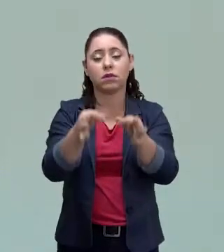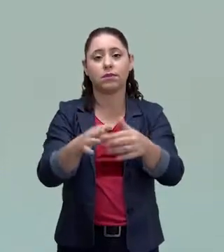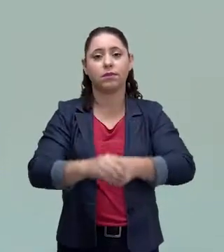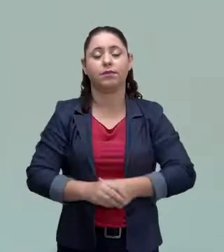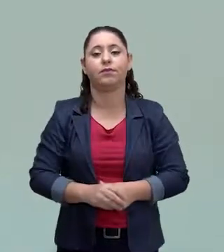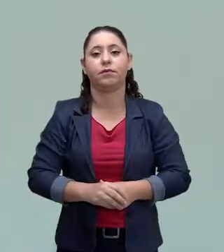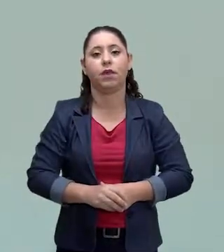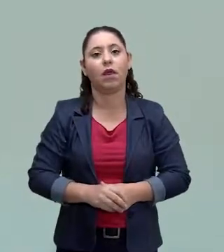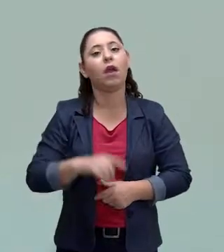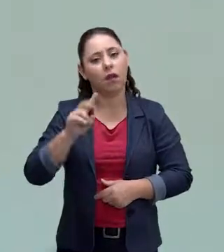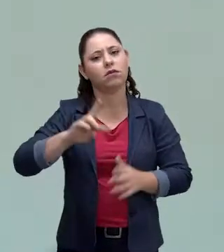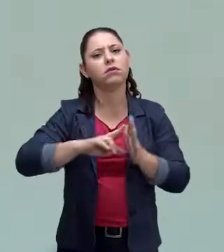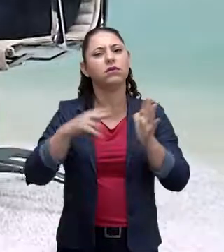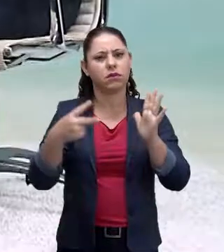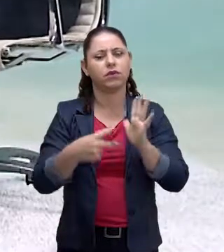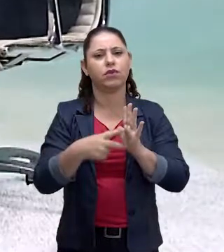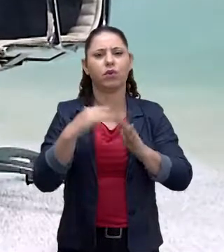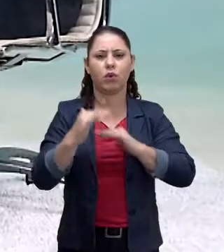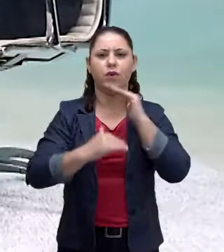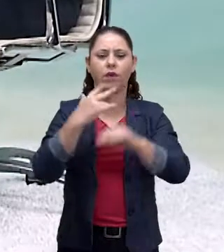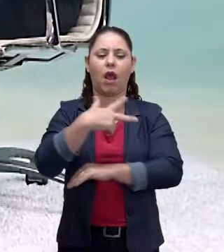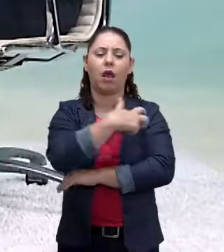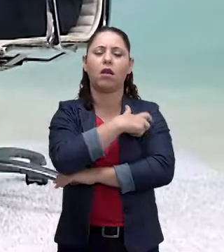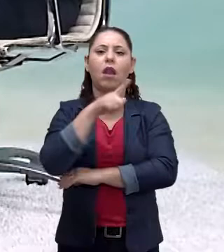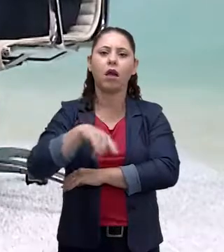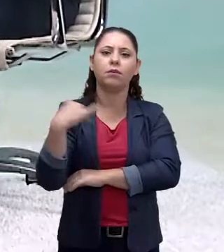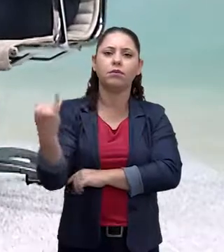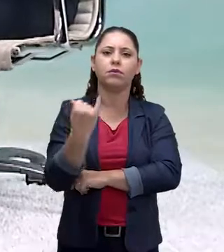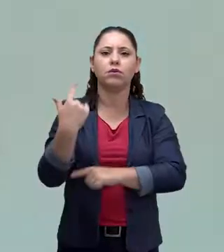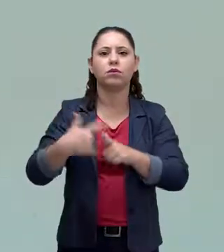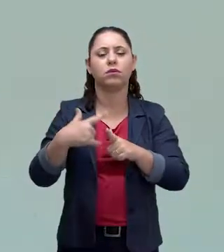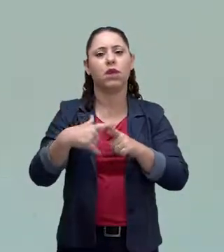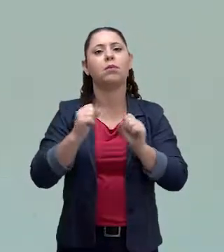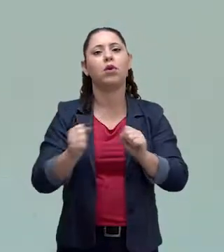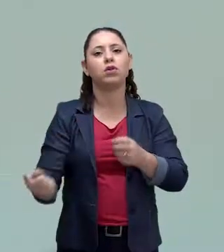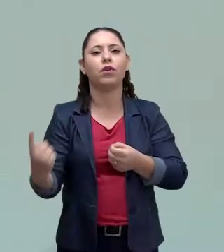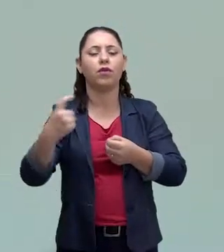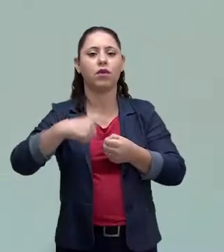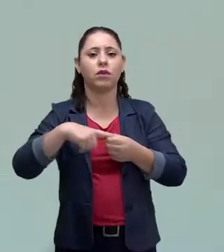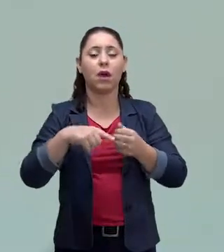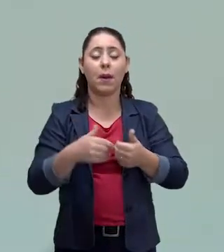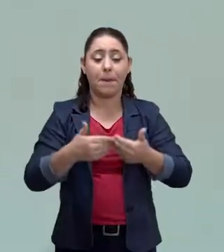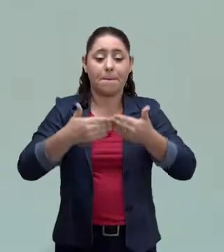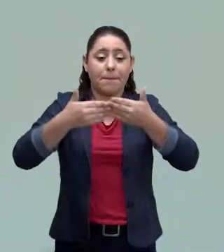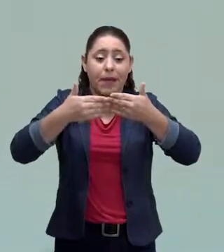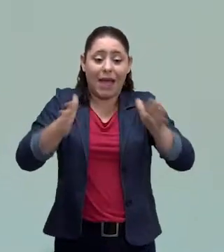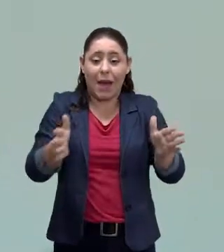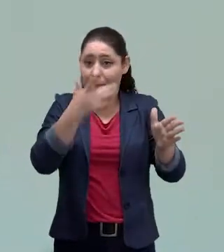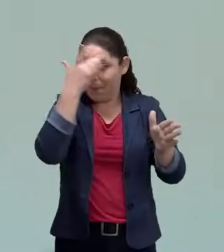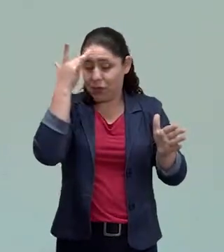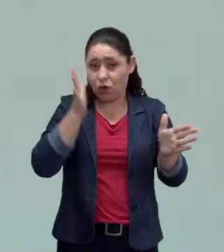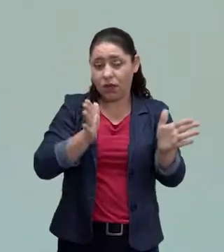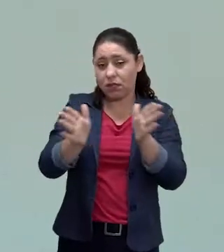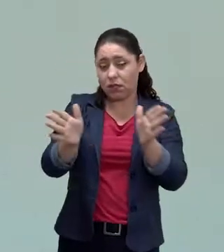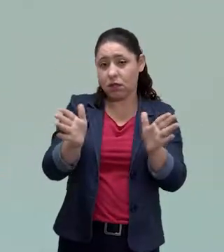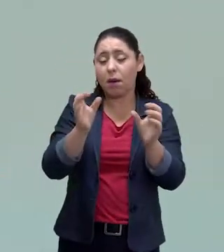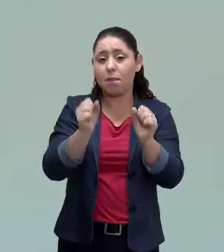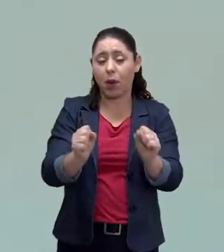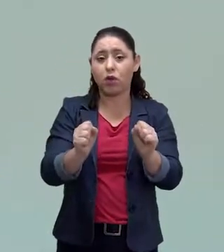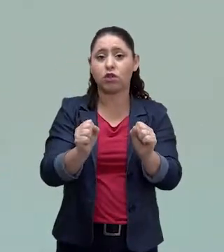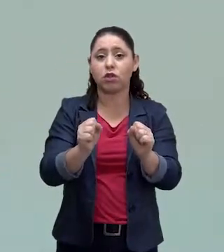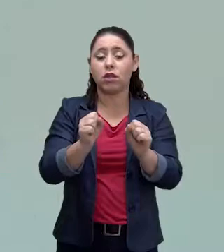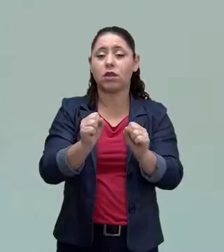Então, nesse sentido, o avanço da vacinação é fundamental para que a gente possa permitir que o assistido ou seja atendido